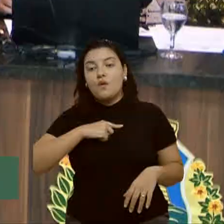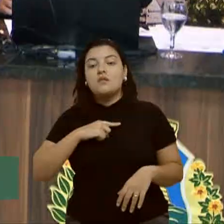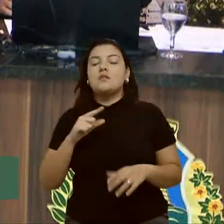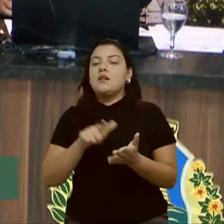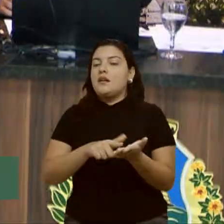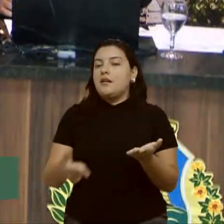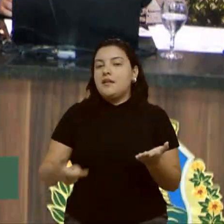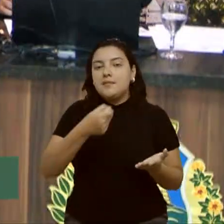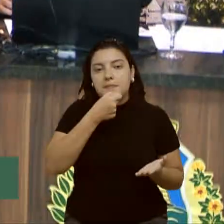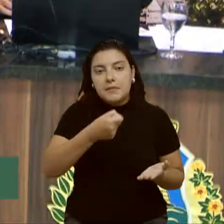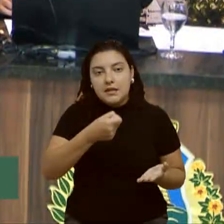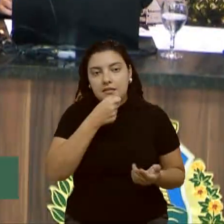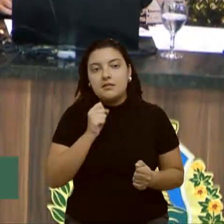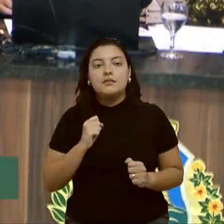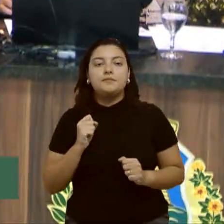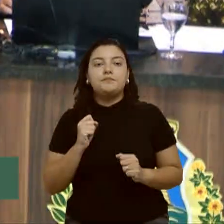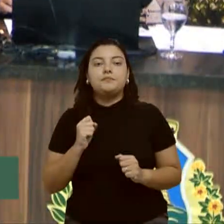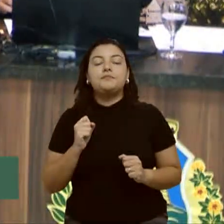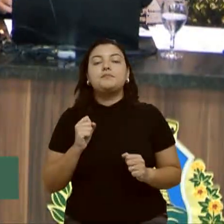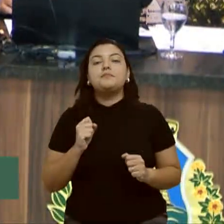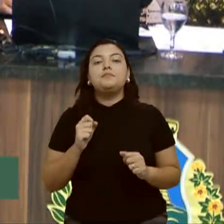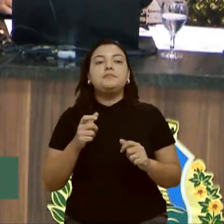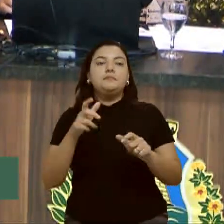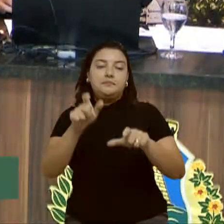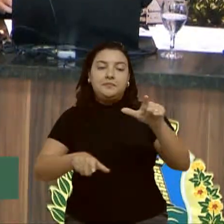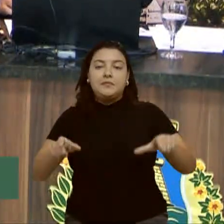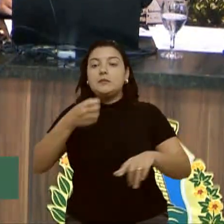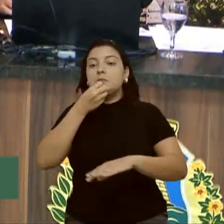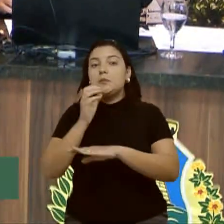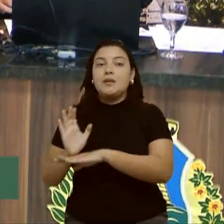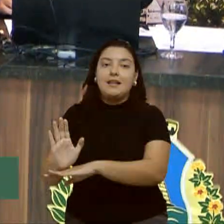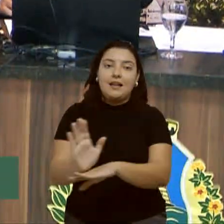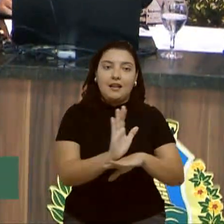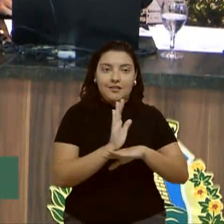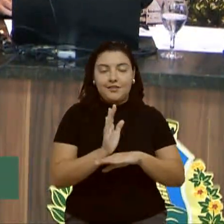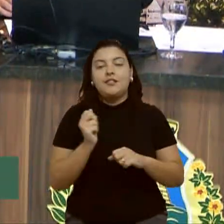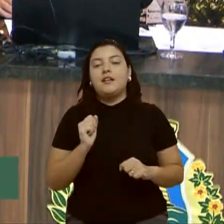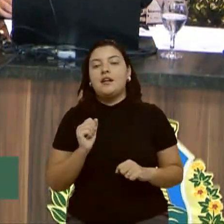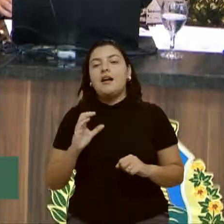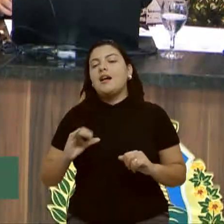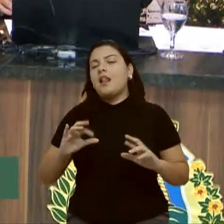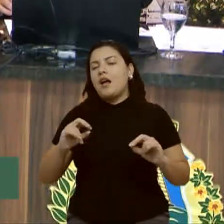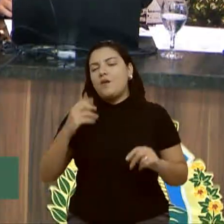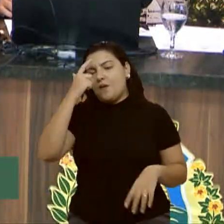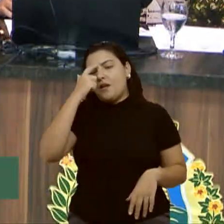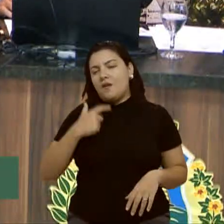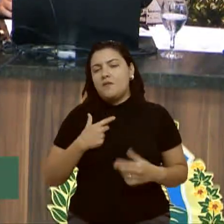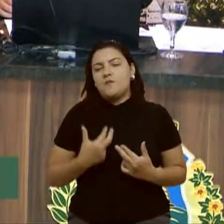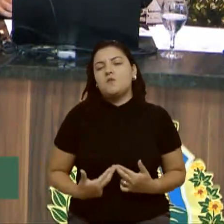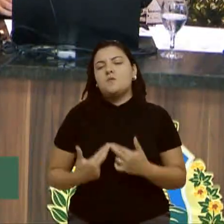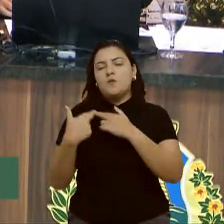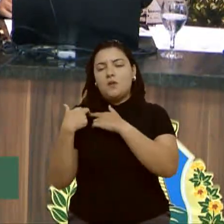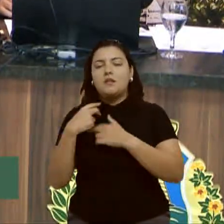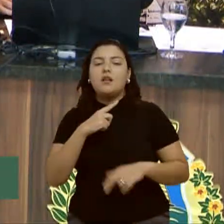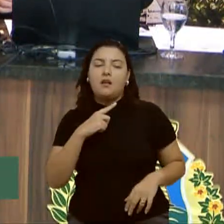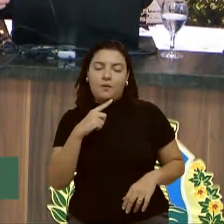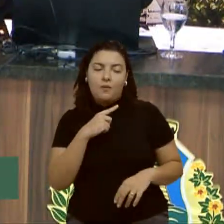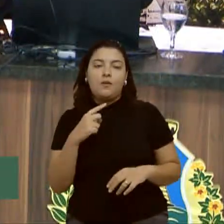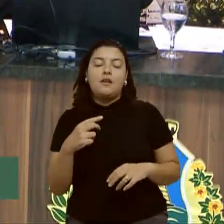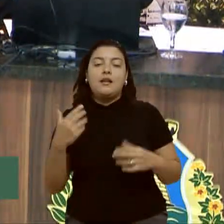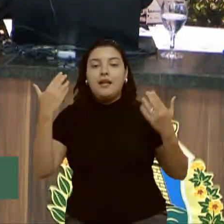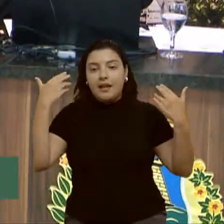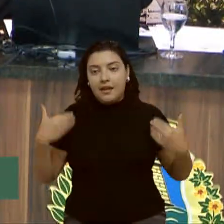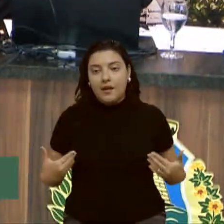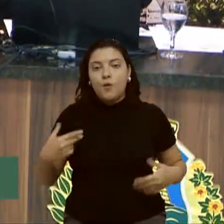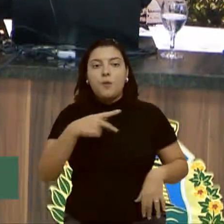imprensa também. Enfim, senhoras e senhores, boa tarde a todos. E, claro, é com grande responsabilidade, né, que eu,